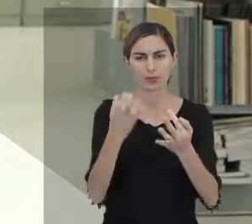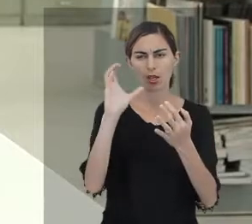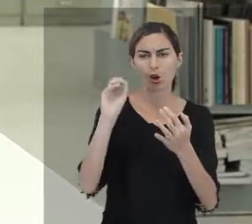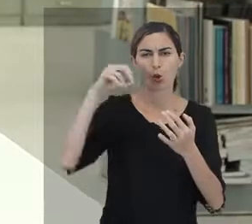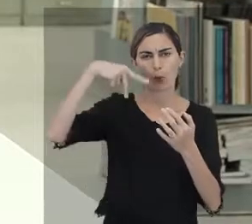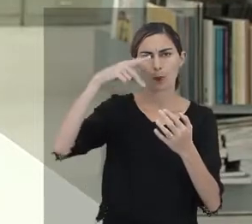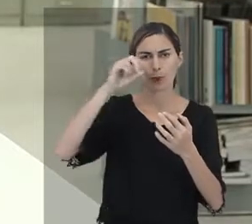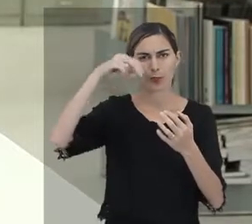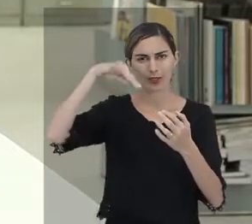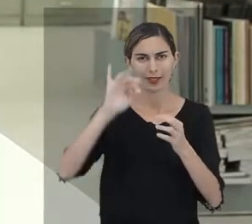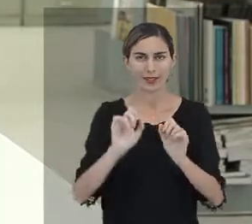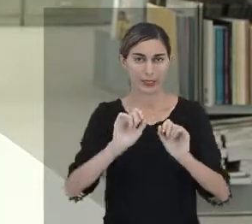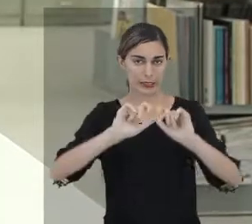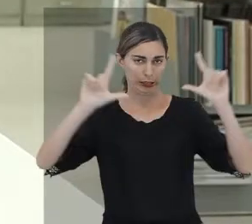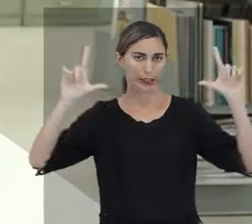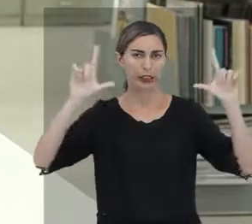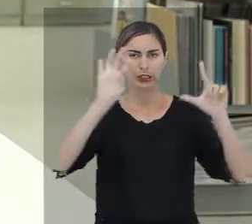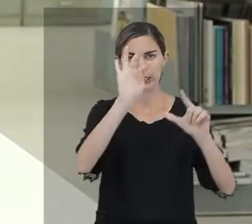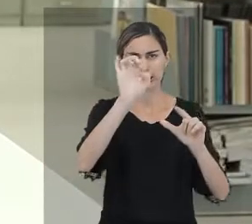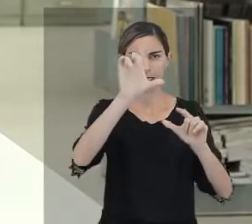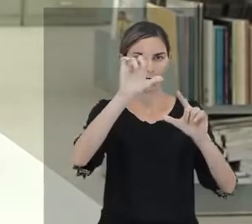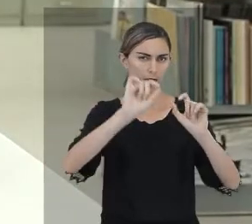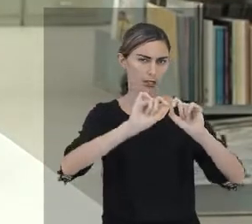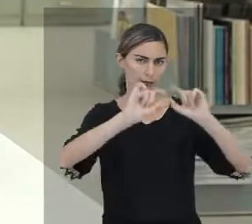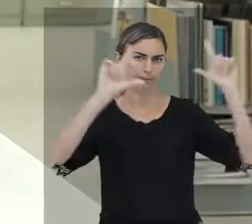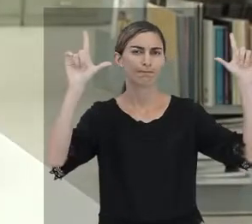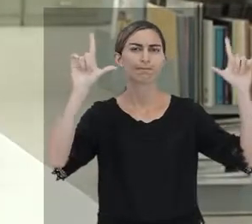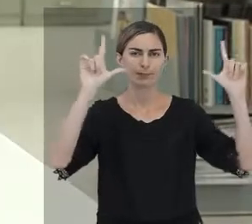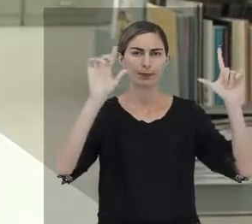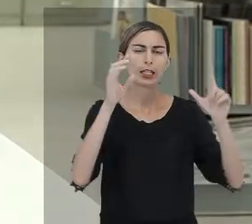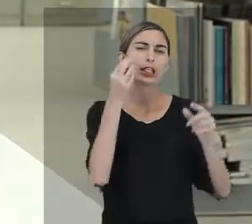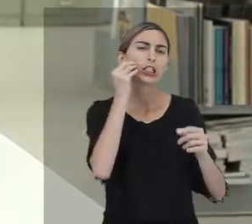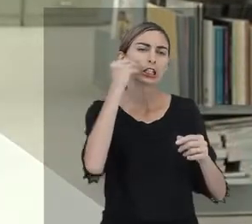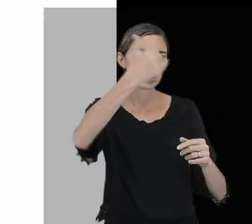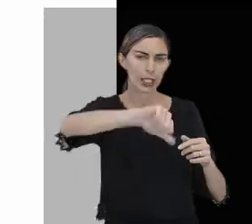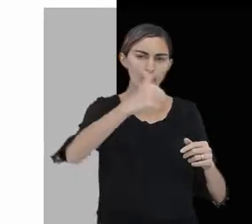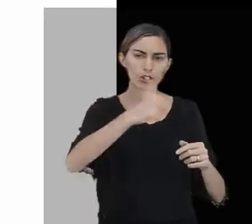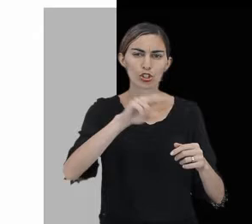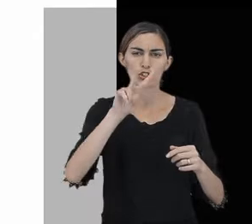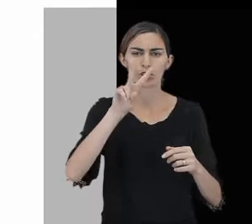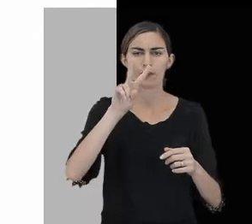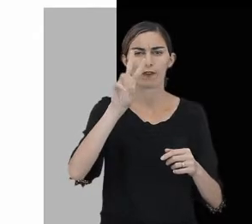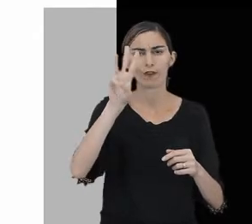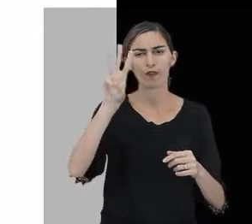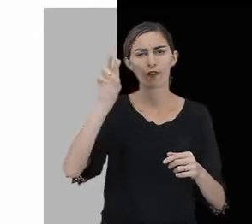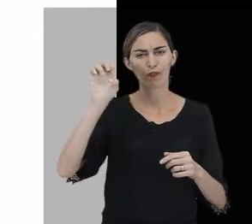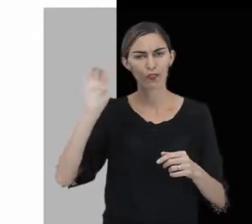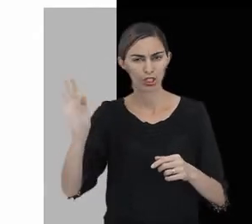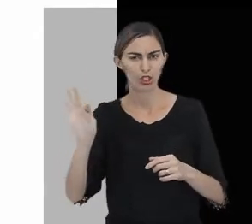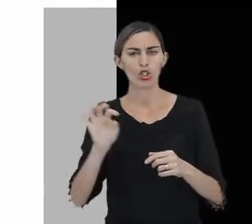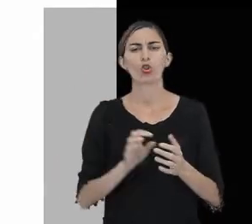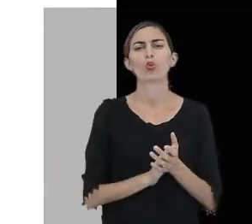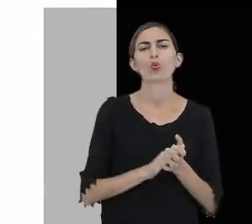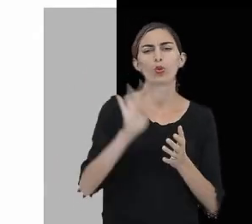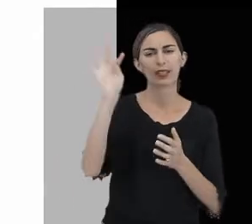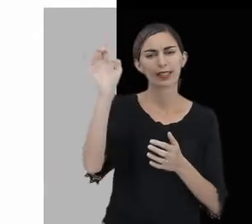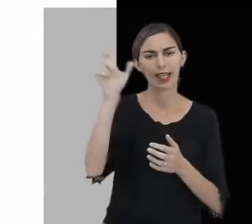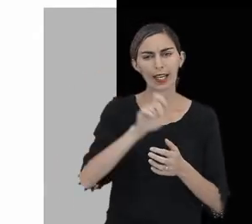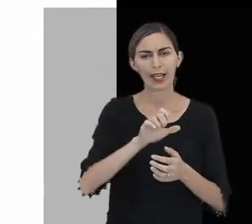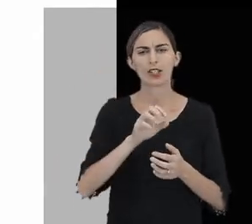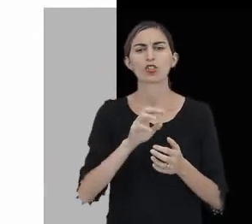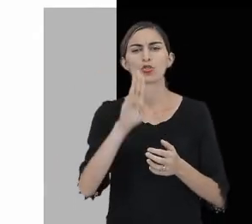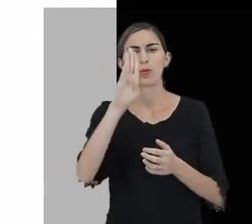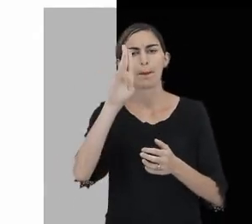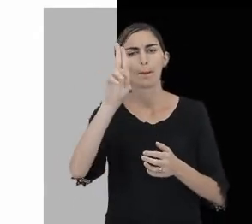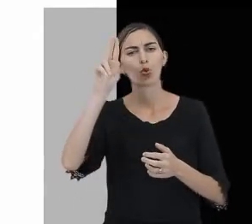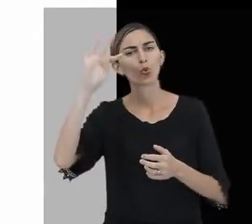aqui, esses componentes de tela, que são os Text View, Edit Text, Button, Image Button, Checkbox,